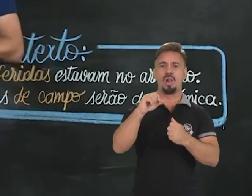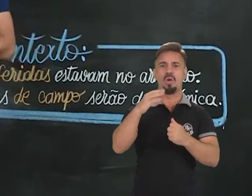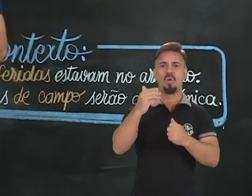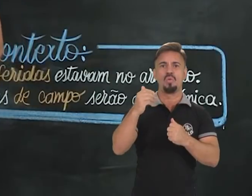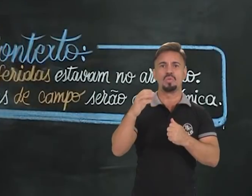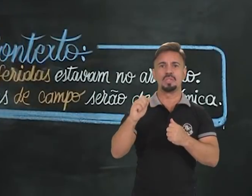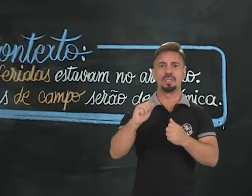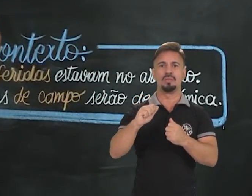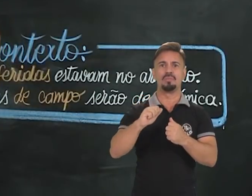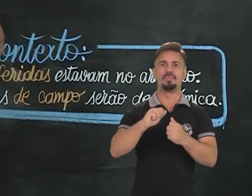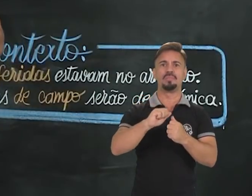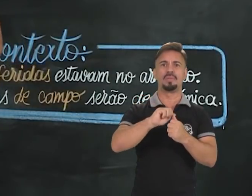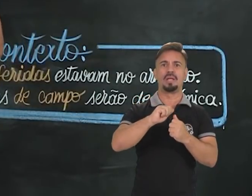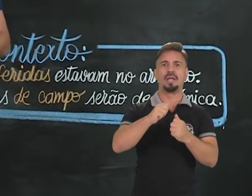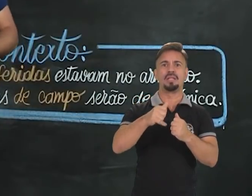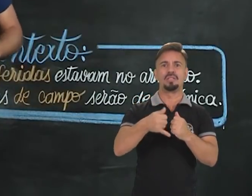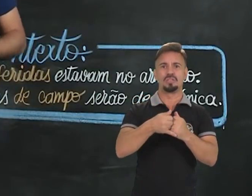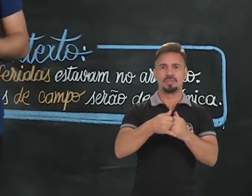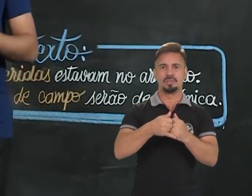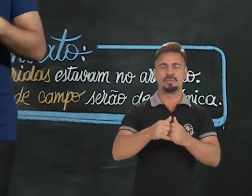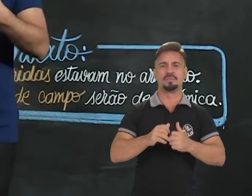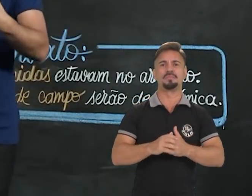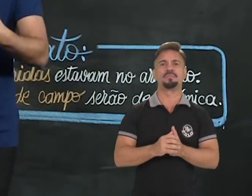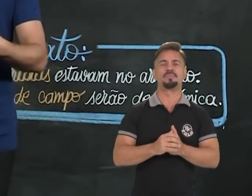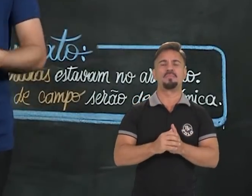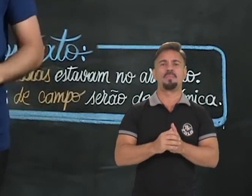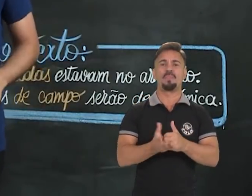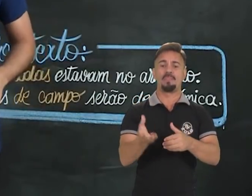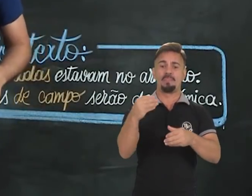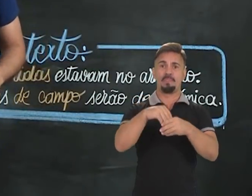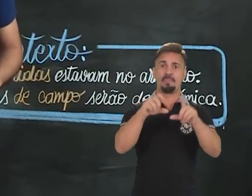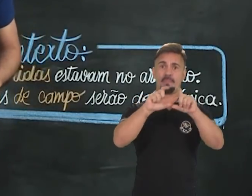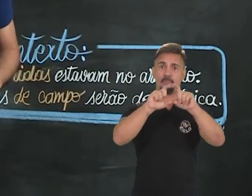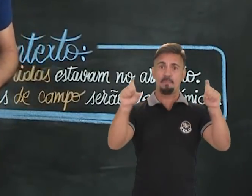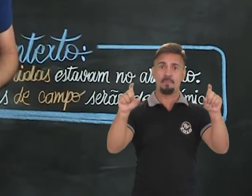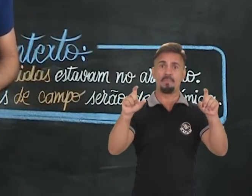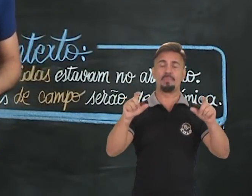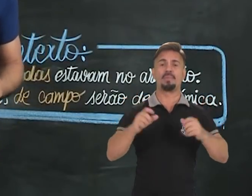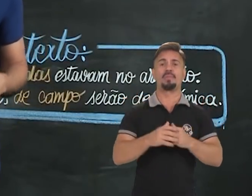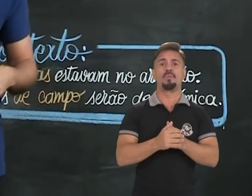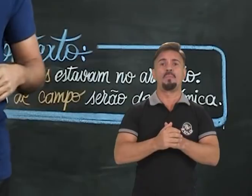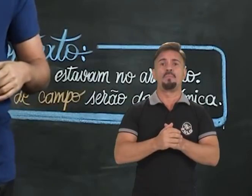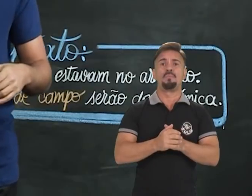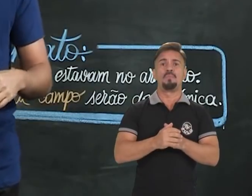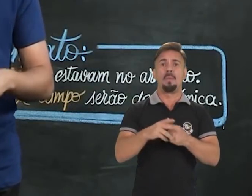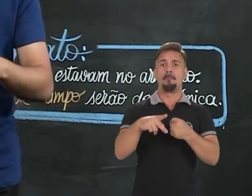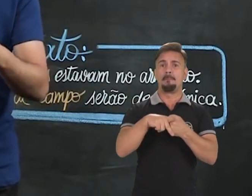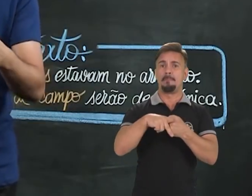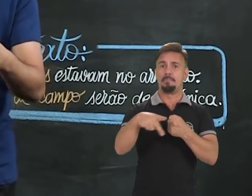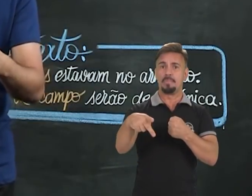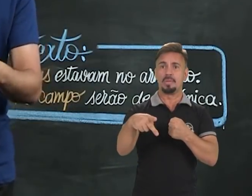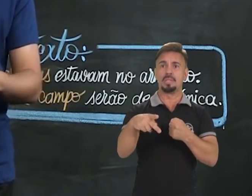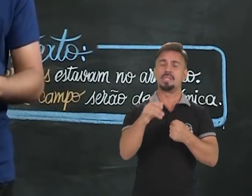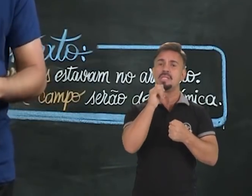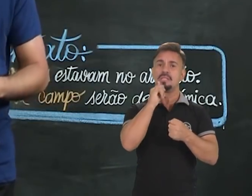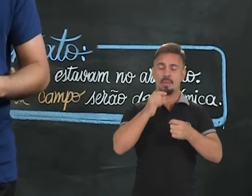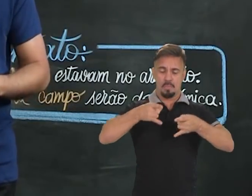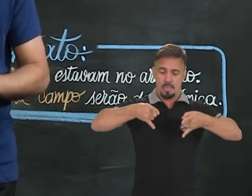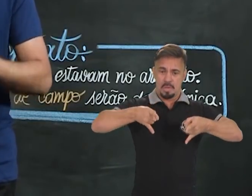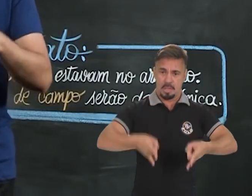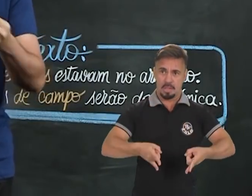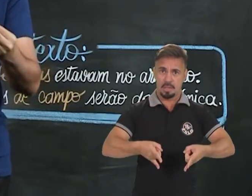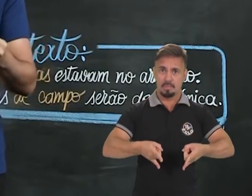locução adjetiva. Geralmente essas locuções são introduzidas por preposições. Quando eu digo, por exemplo, cama